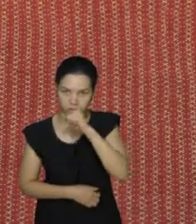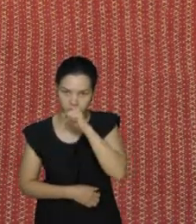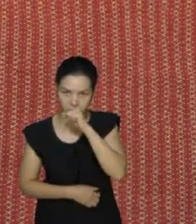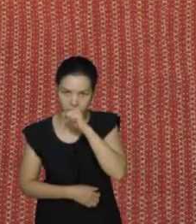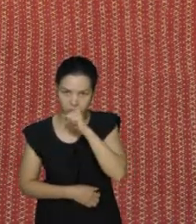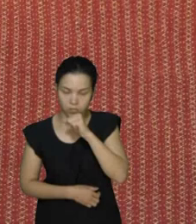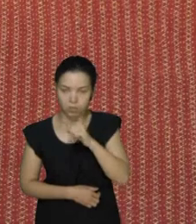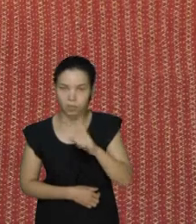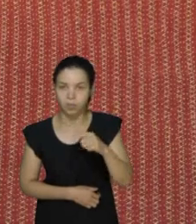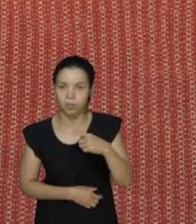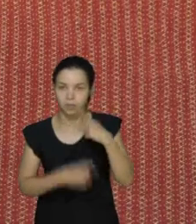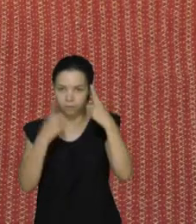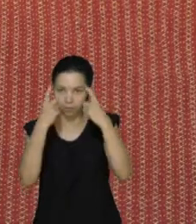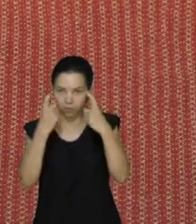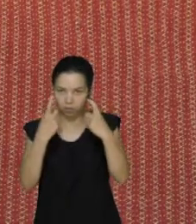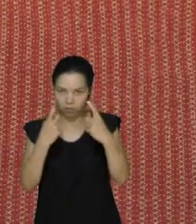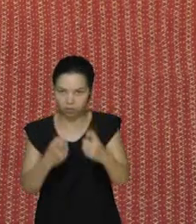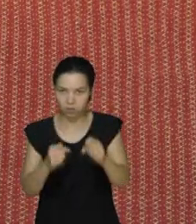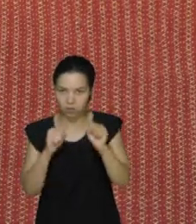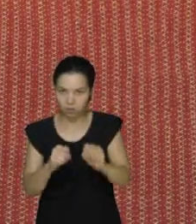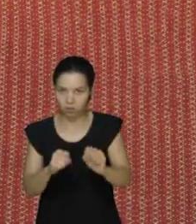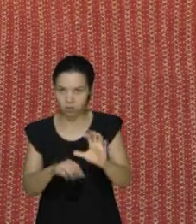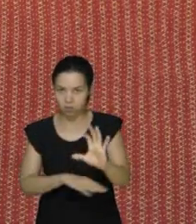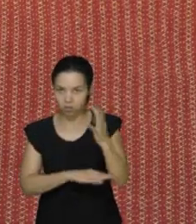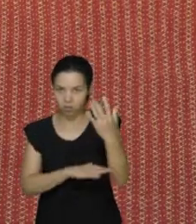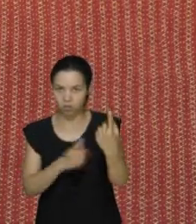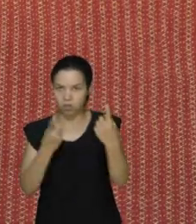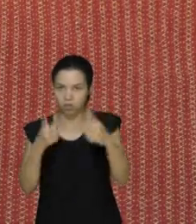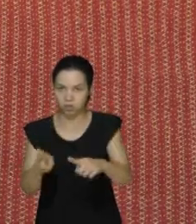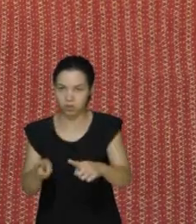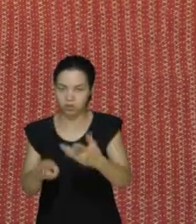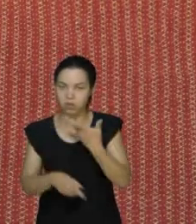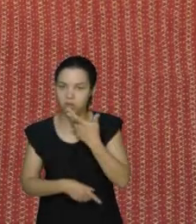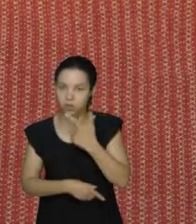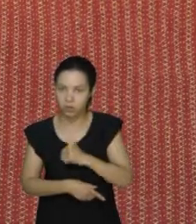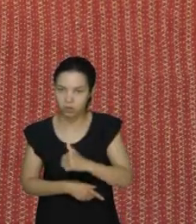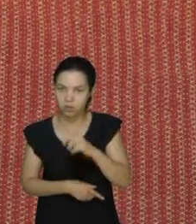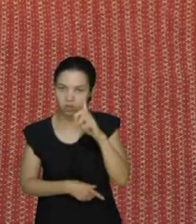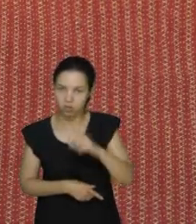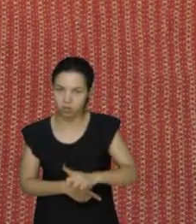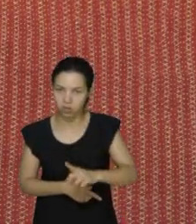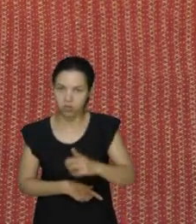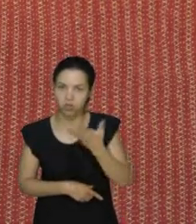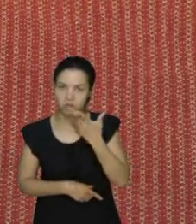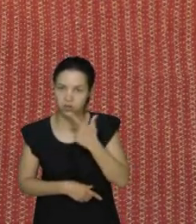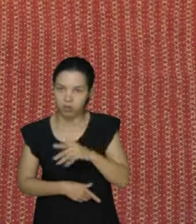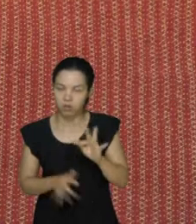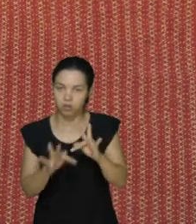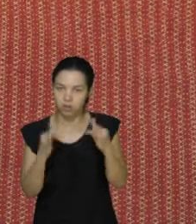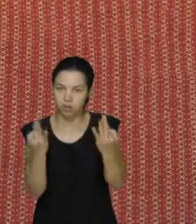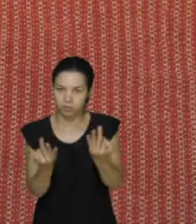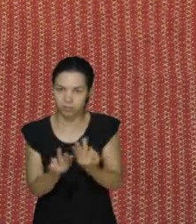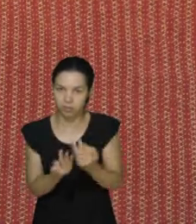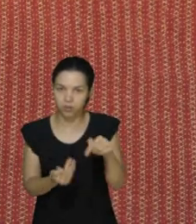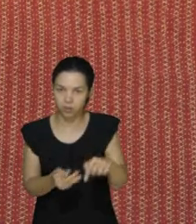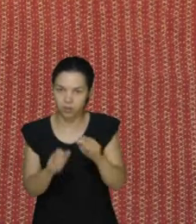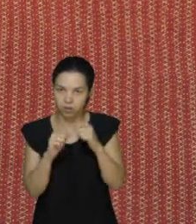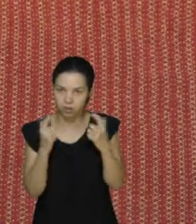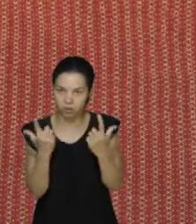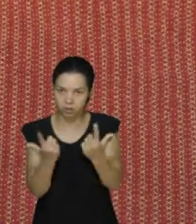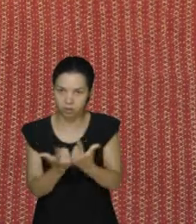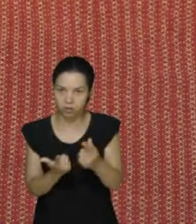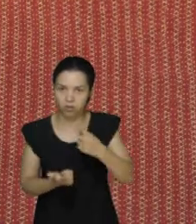violências institucionais que possam ser cometidas contra as crianças, contra os direitos das crianças, das famílias. Aqui na Assembleia nós já votamos